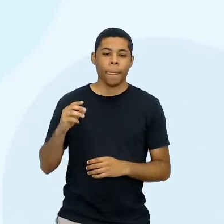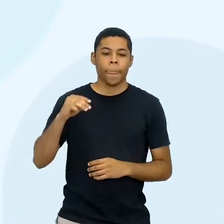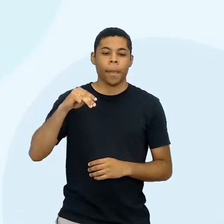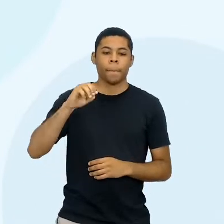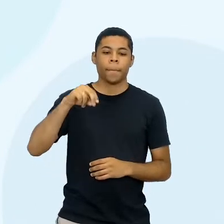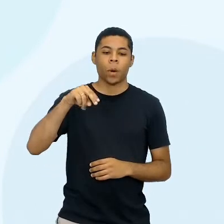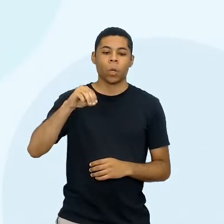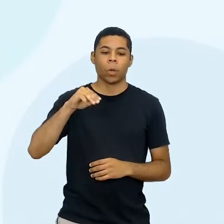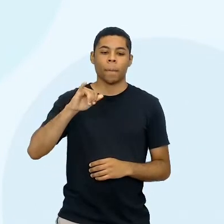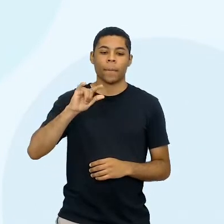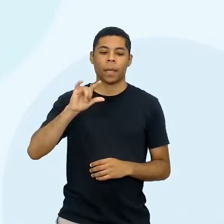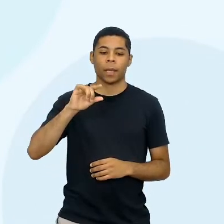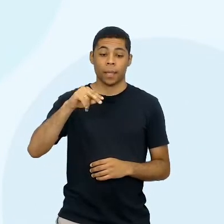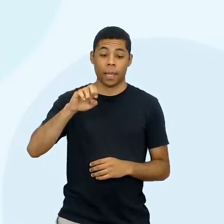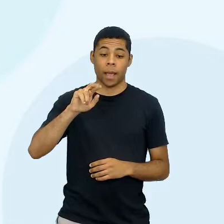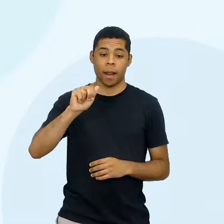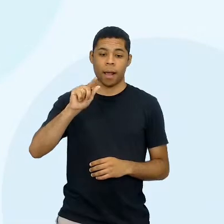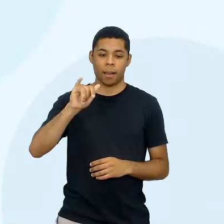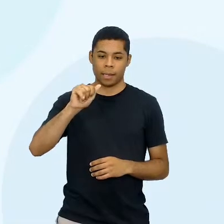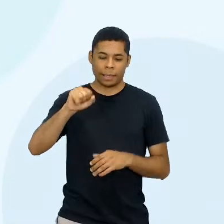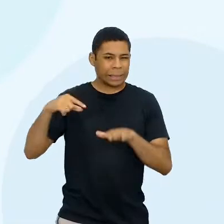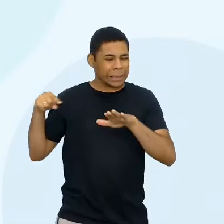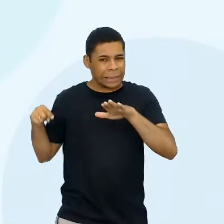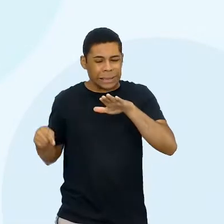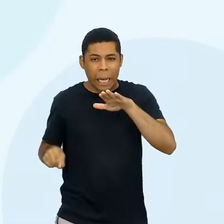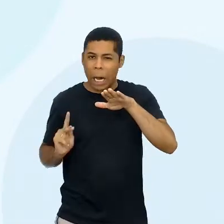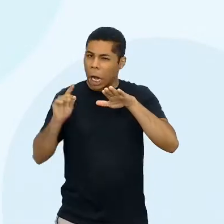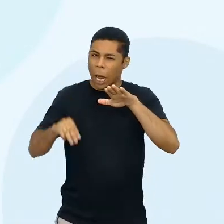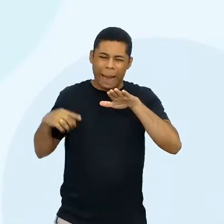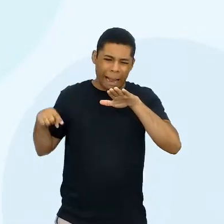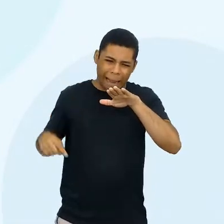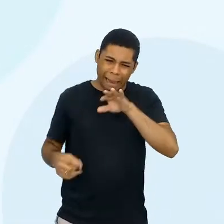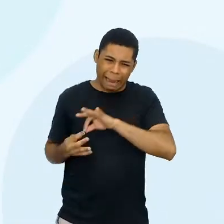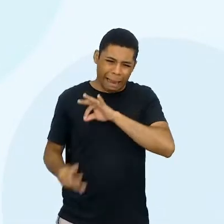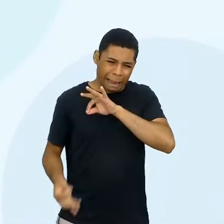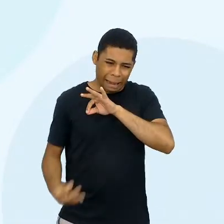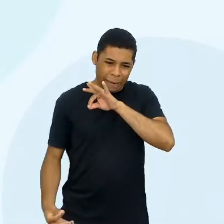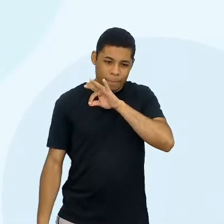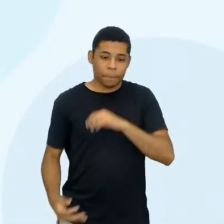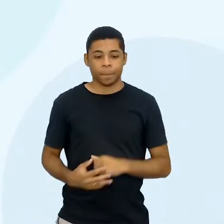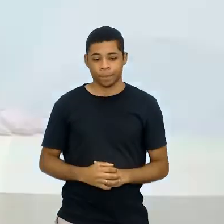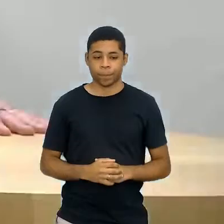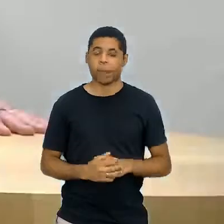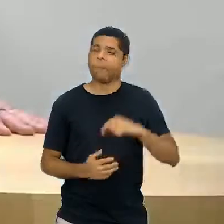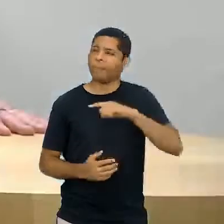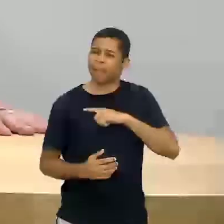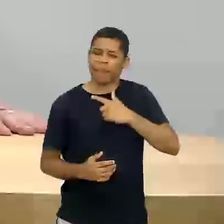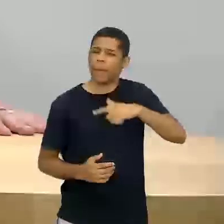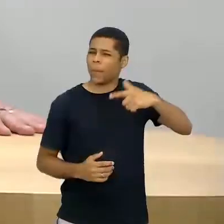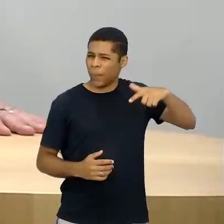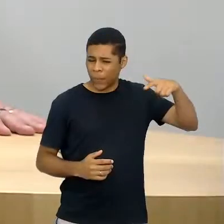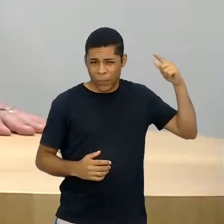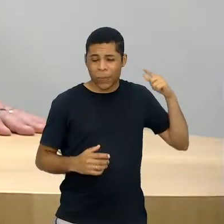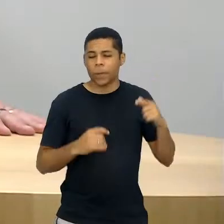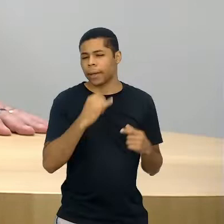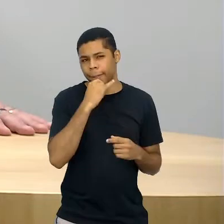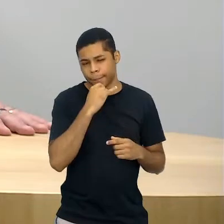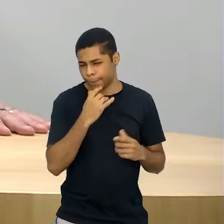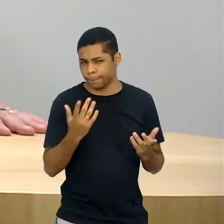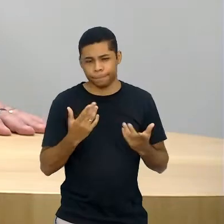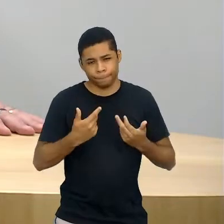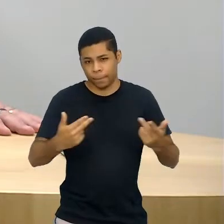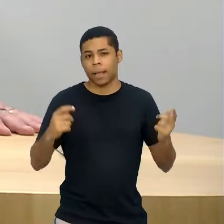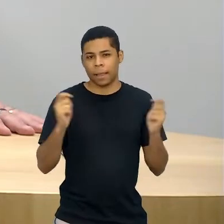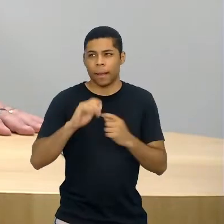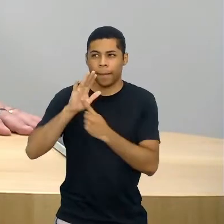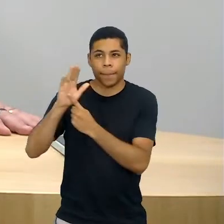calcário, formado aí de calcita, o quartzito, formato de quartzo. E nós temos outros exemplos aí que a gente pode colocar aí,